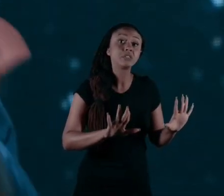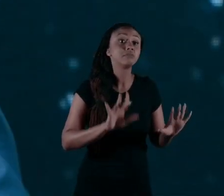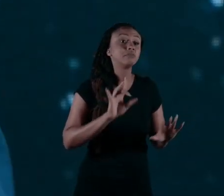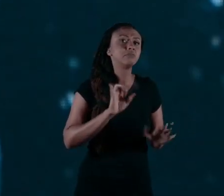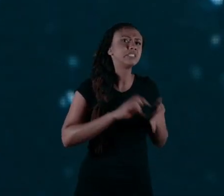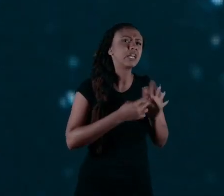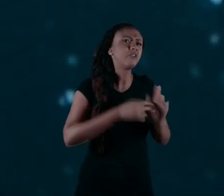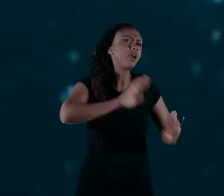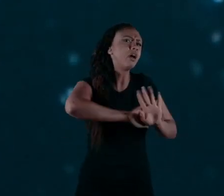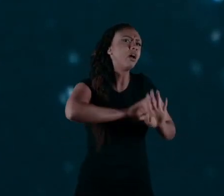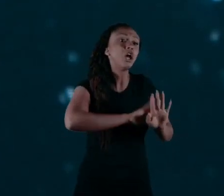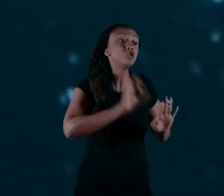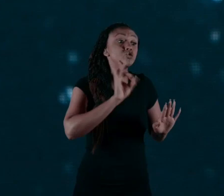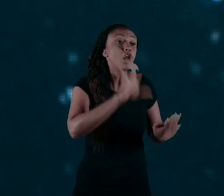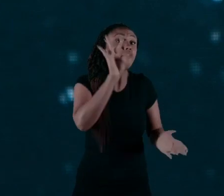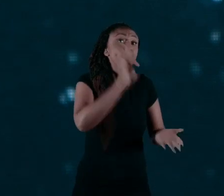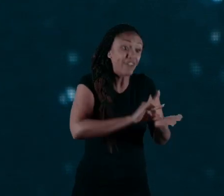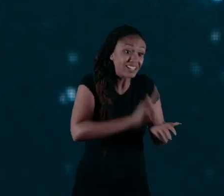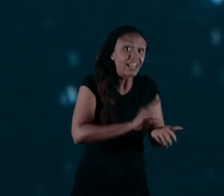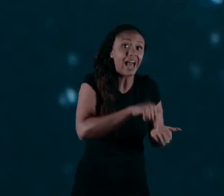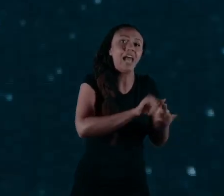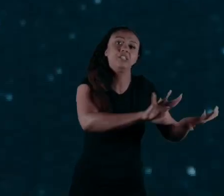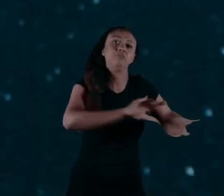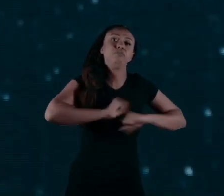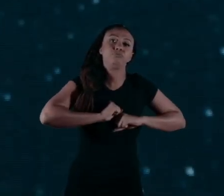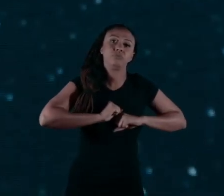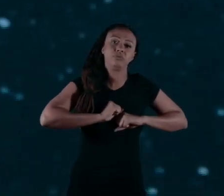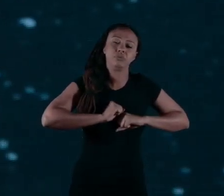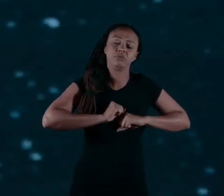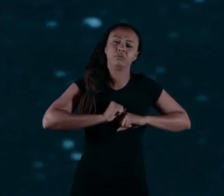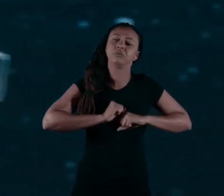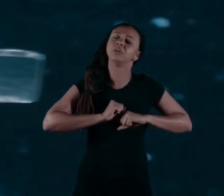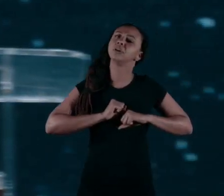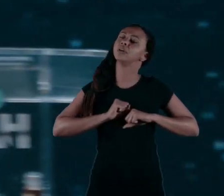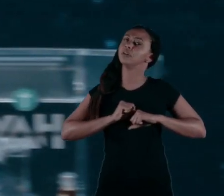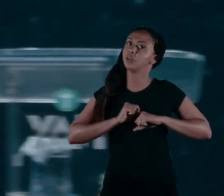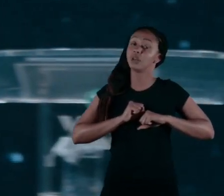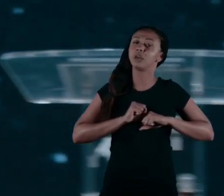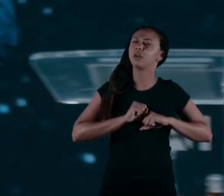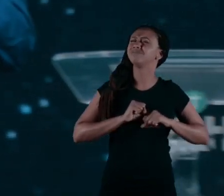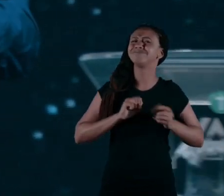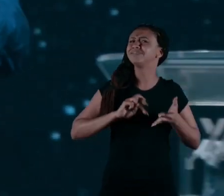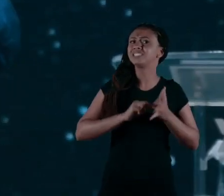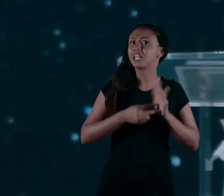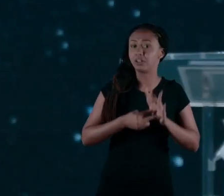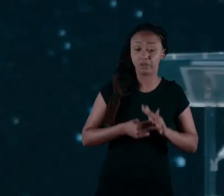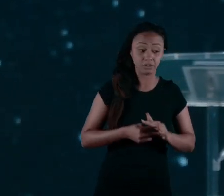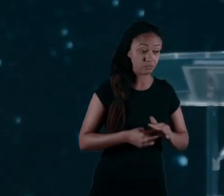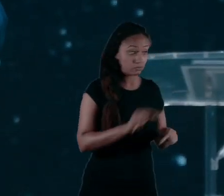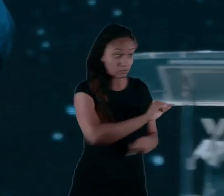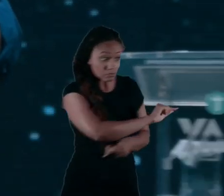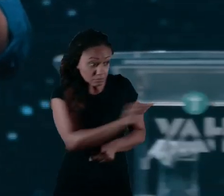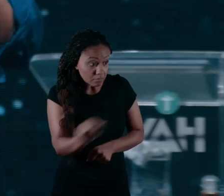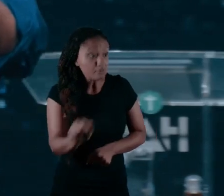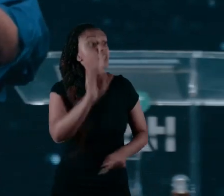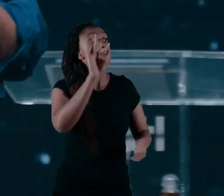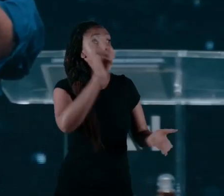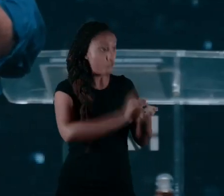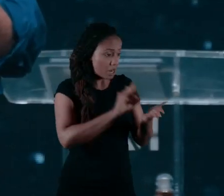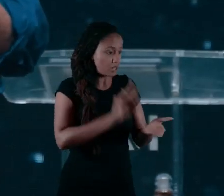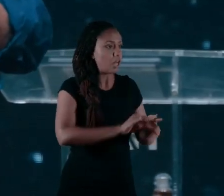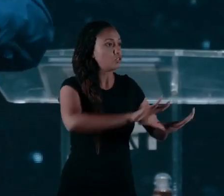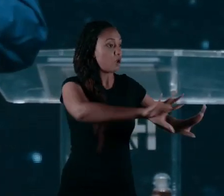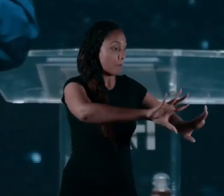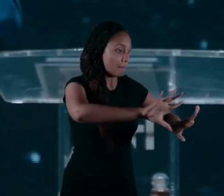o que é verdadeiro. Então, de certa maneira, ele está dizendo: olha, a verdade deve ser abraçada, e ao abraçar